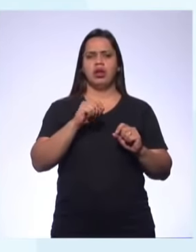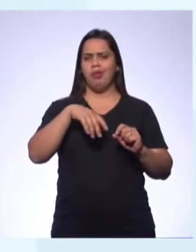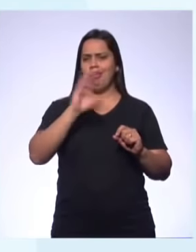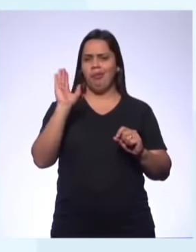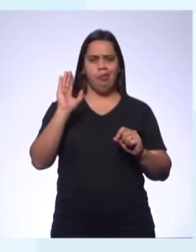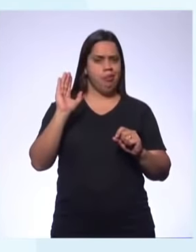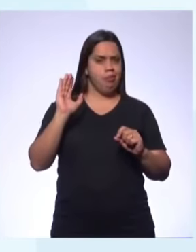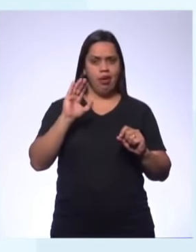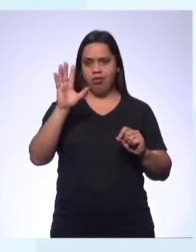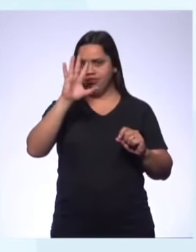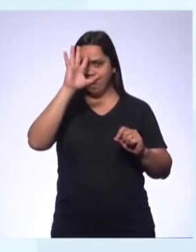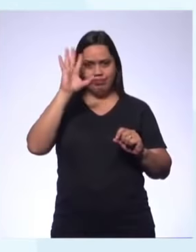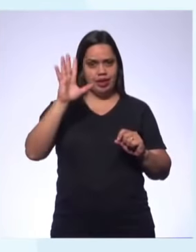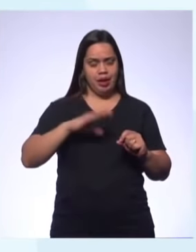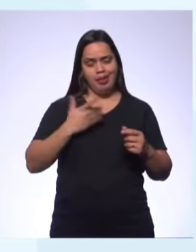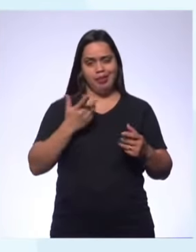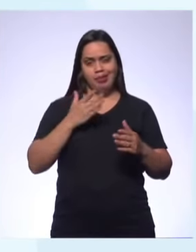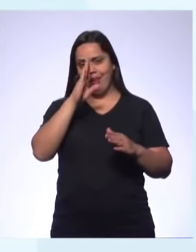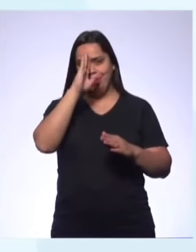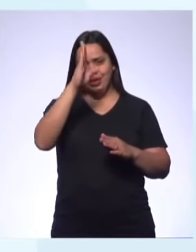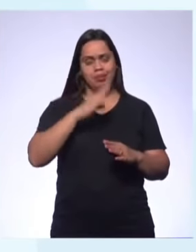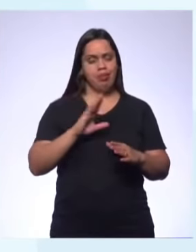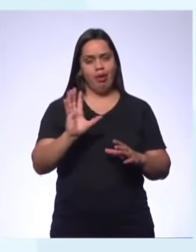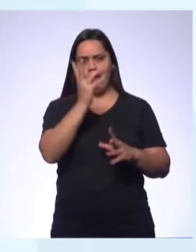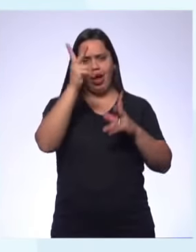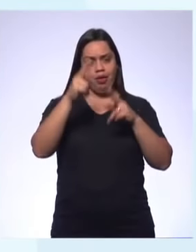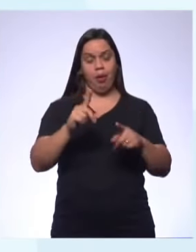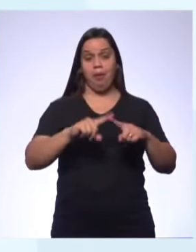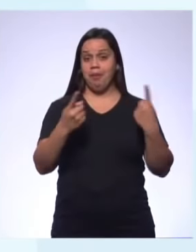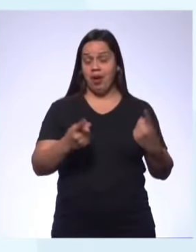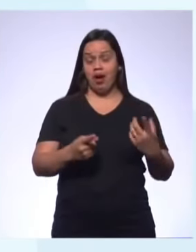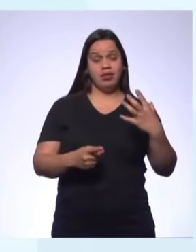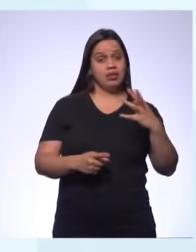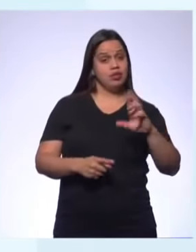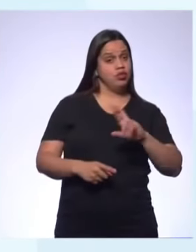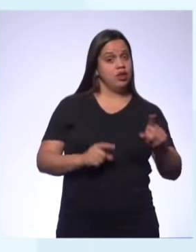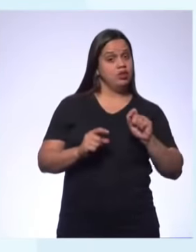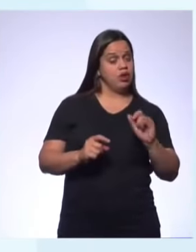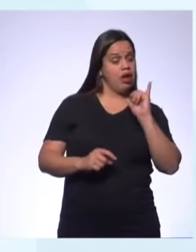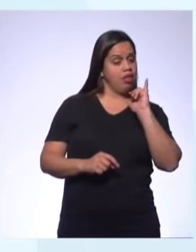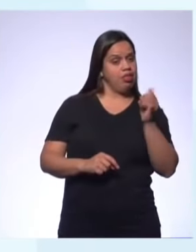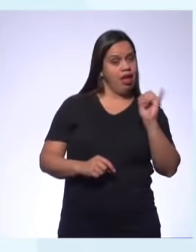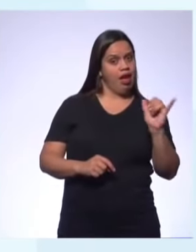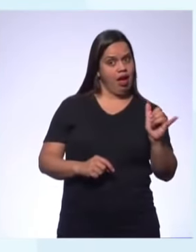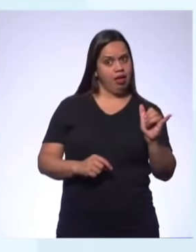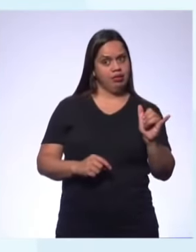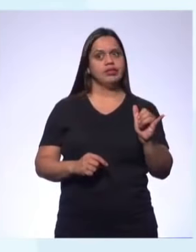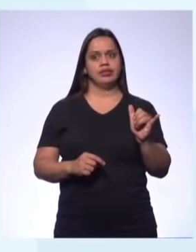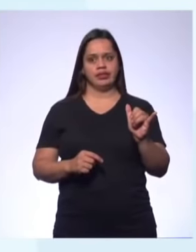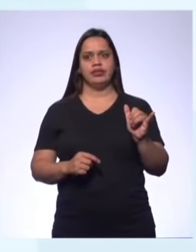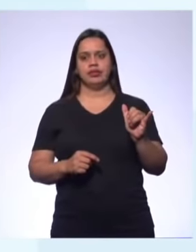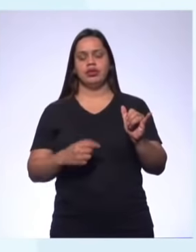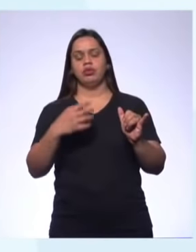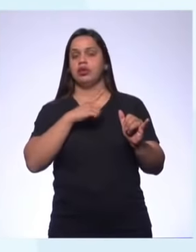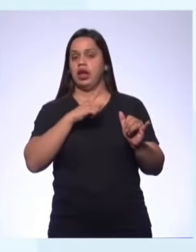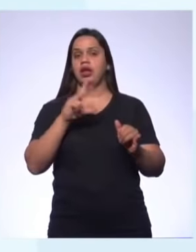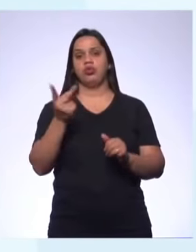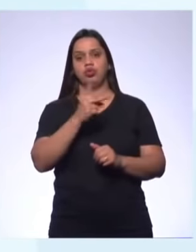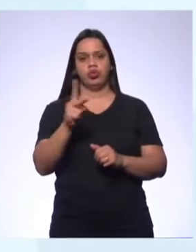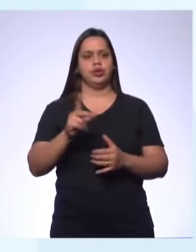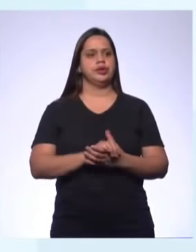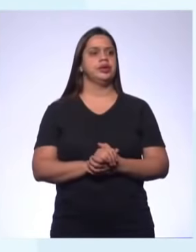desfecho é o mesmo, ok. Agora, a diferença é realmente a forma com que ele é narrado e os discursos. Então, nós temos os dois. Na 2 aí,